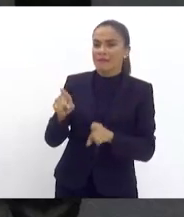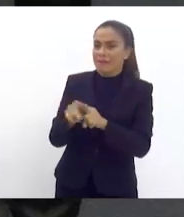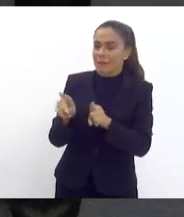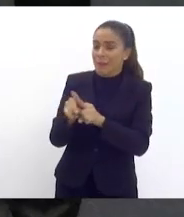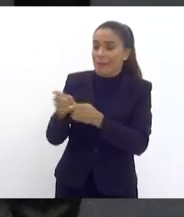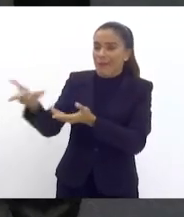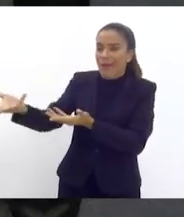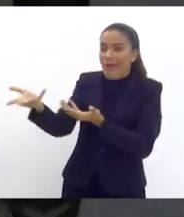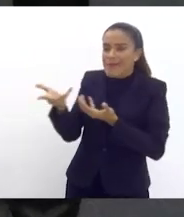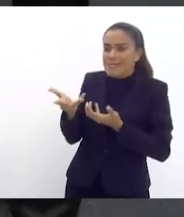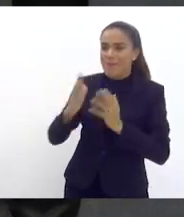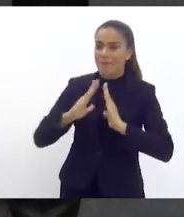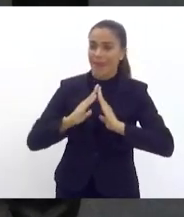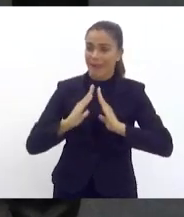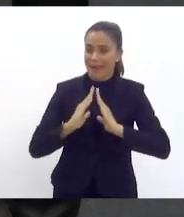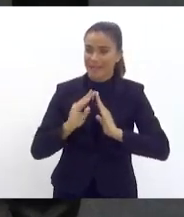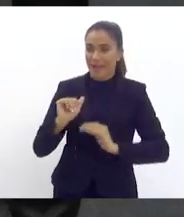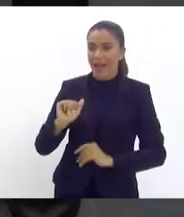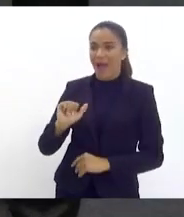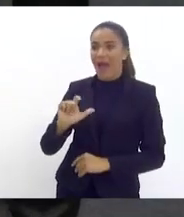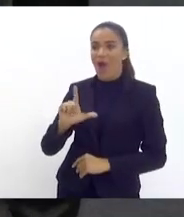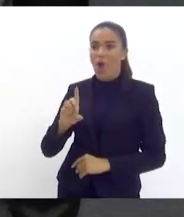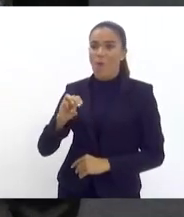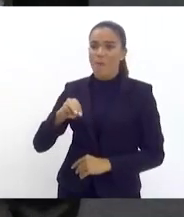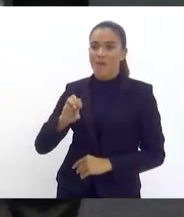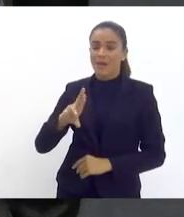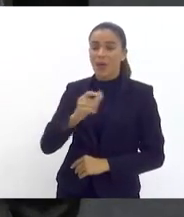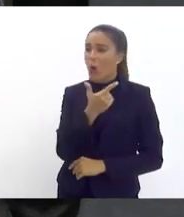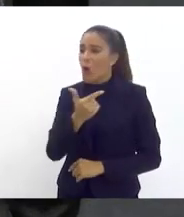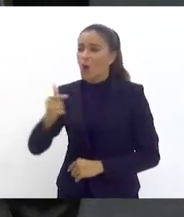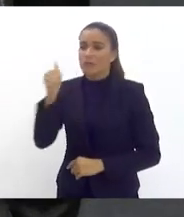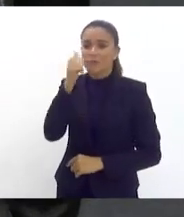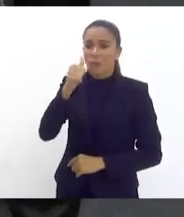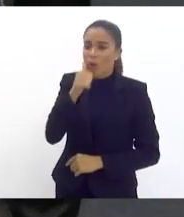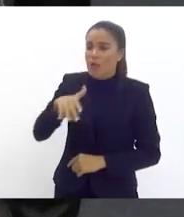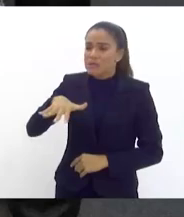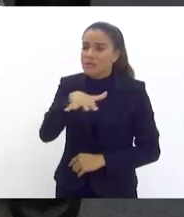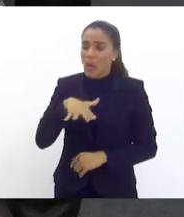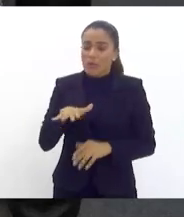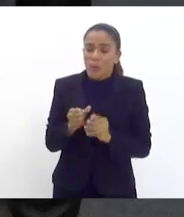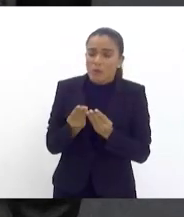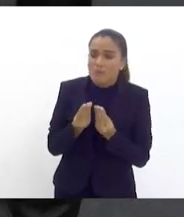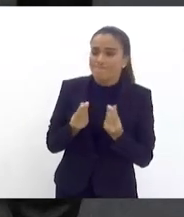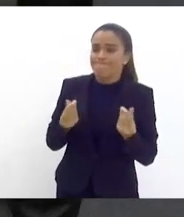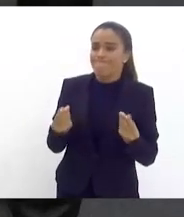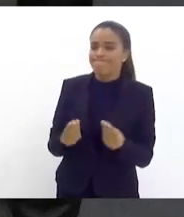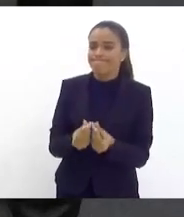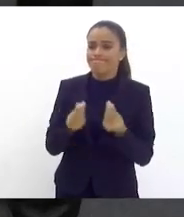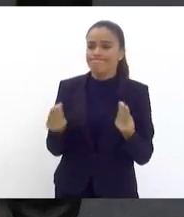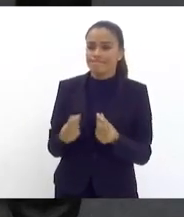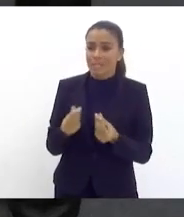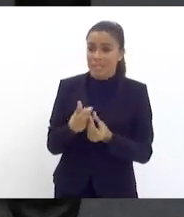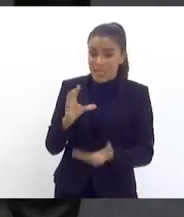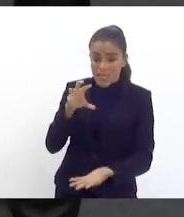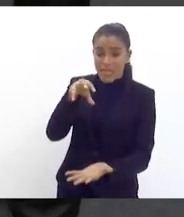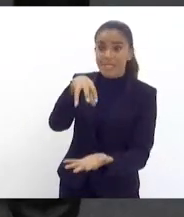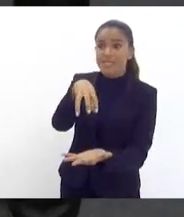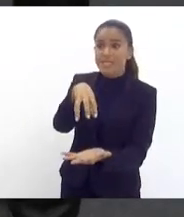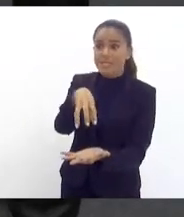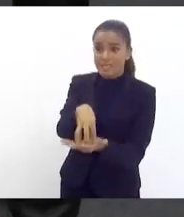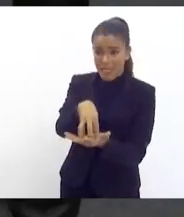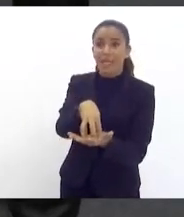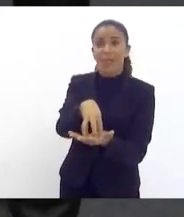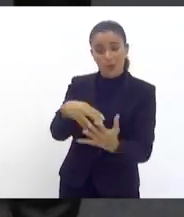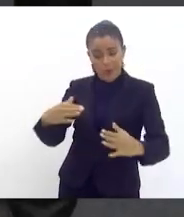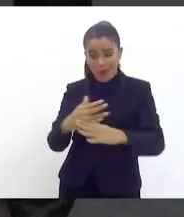na casa Almerinda Gama várias outras mulheres em situação de vulnerabilidade, inclusive nesse centro da cidade,